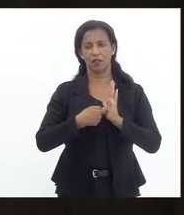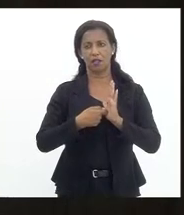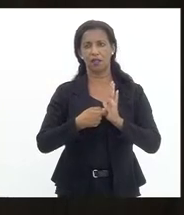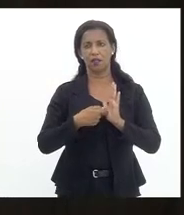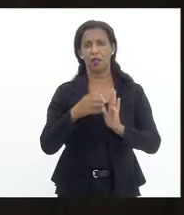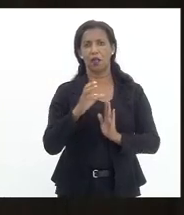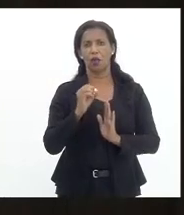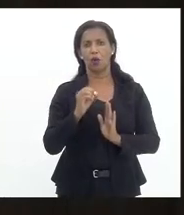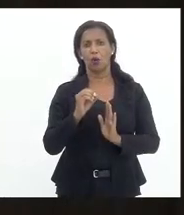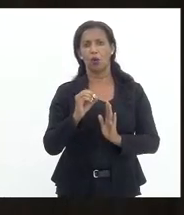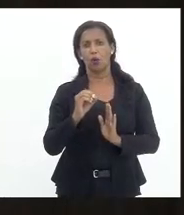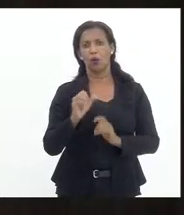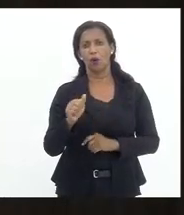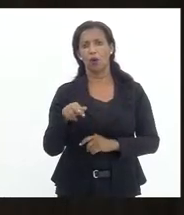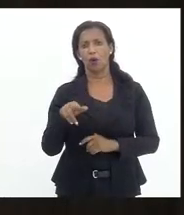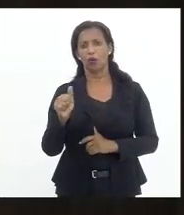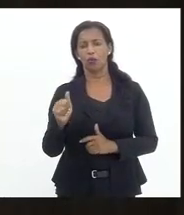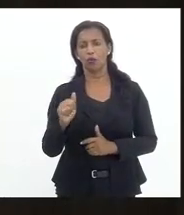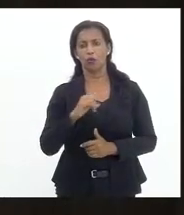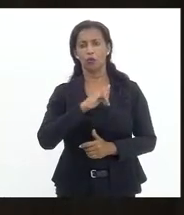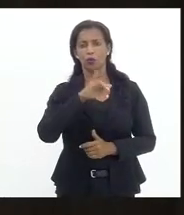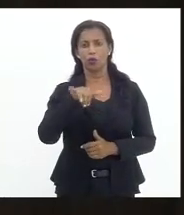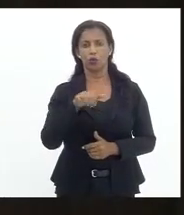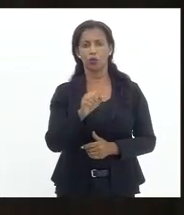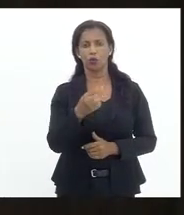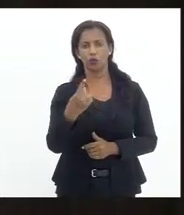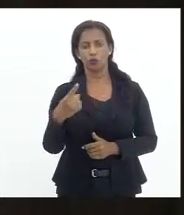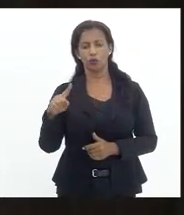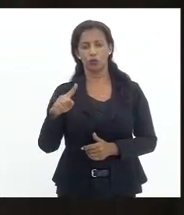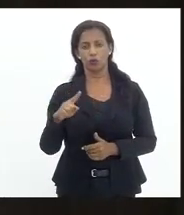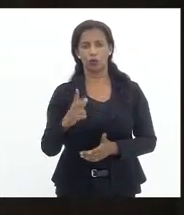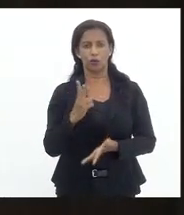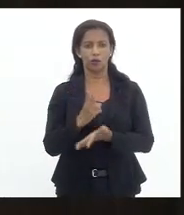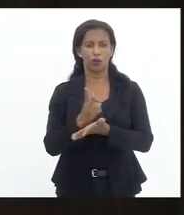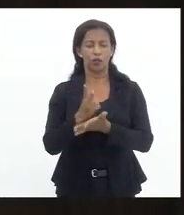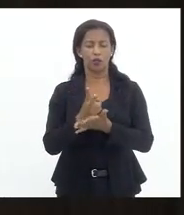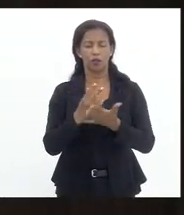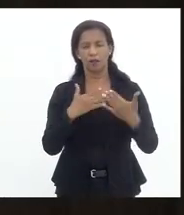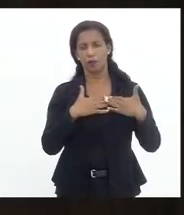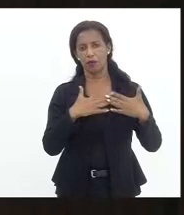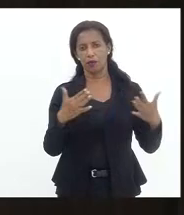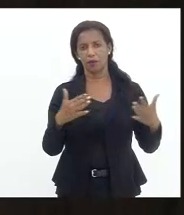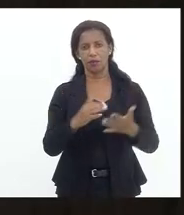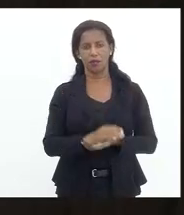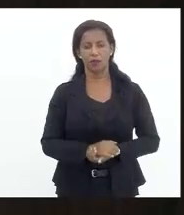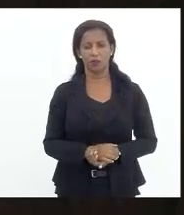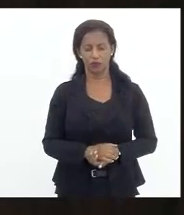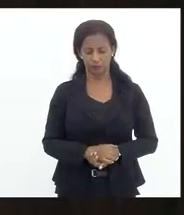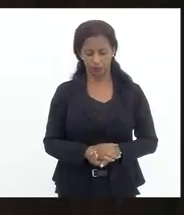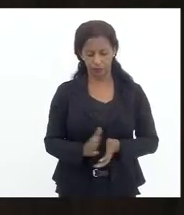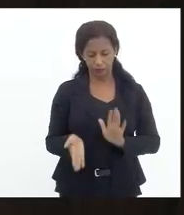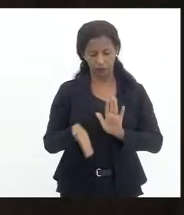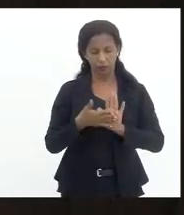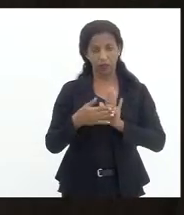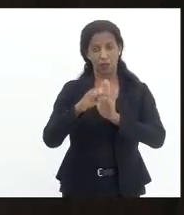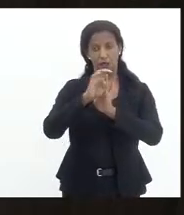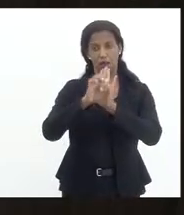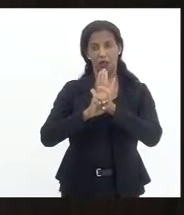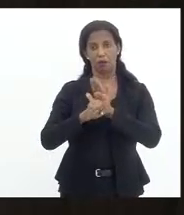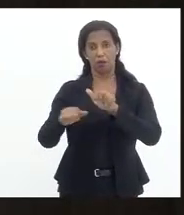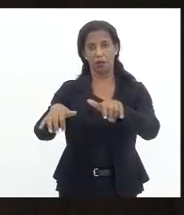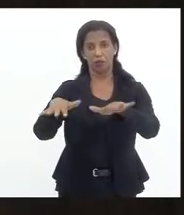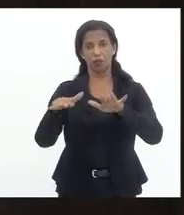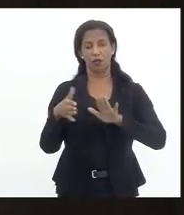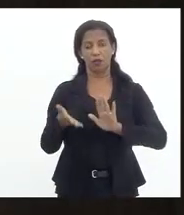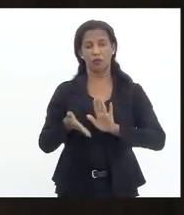coautor, nosso saudoso João Peixoto. Então, aqui nossa homenagem. O parecer às emendas de plenário, senhor